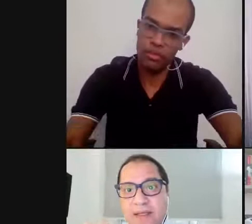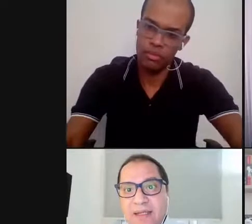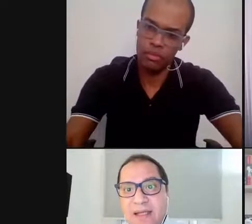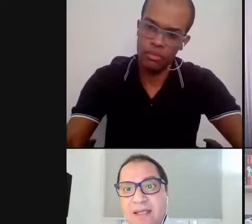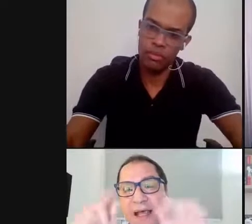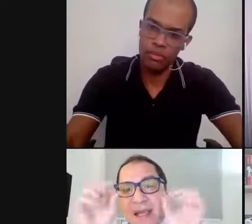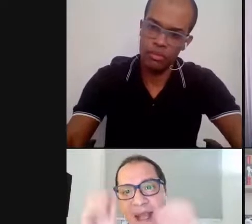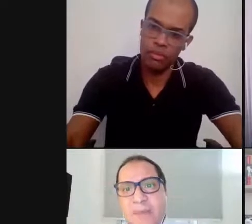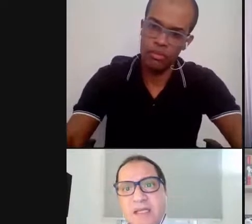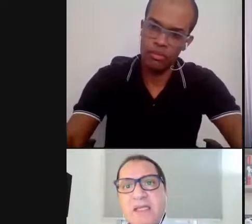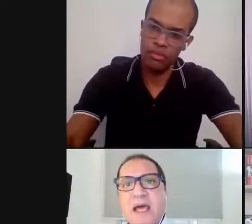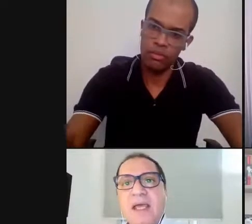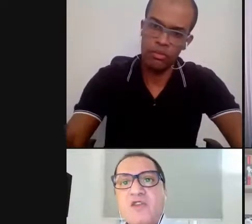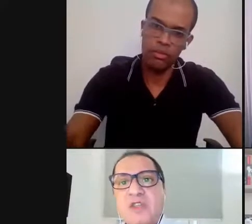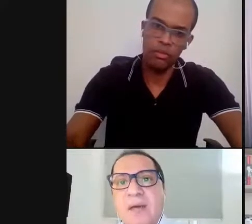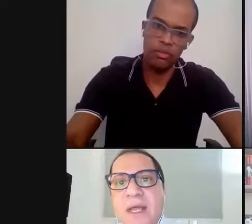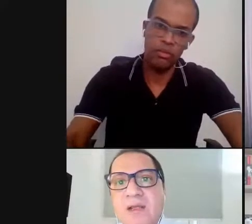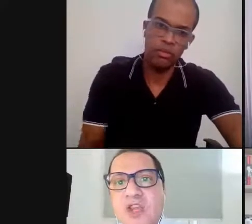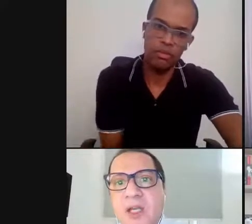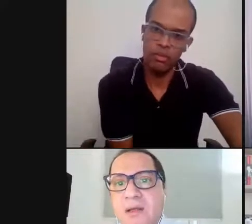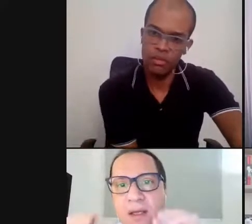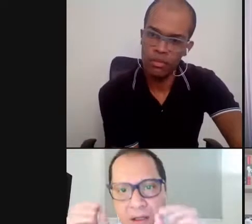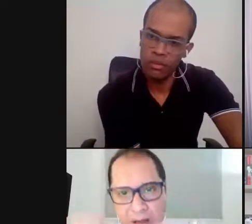dessas competências, e